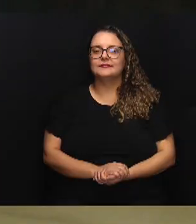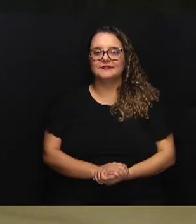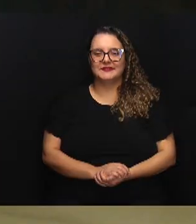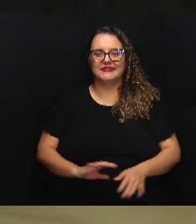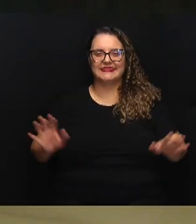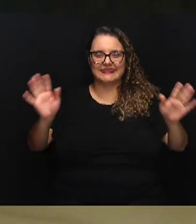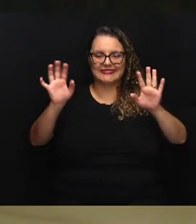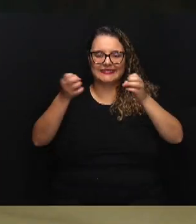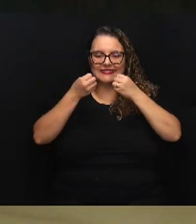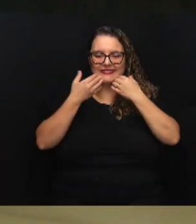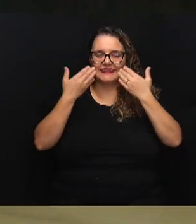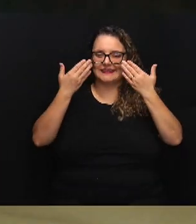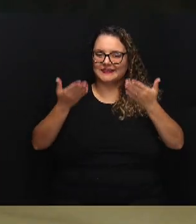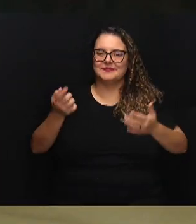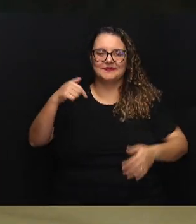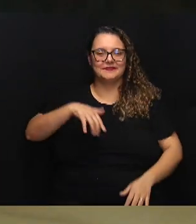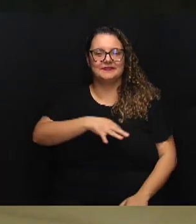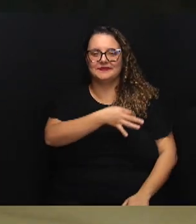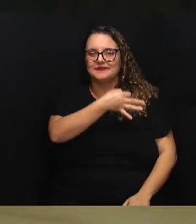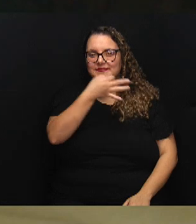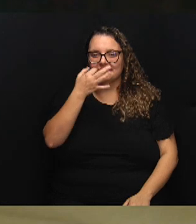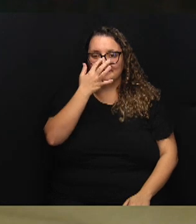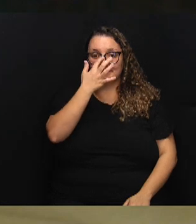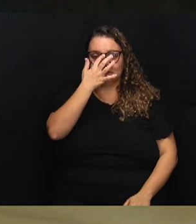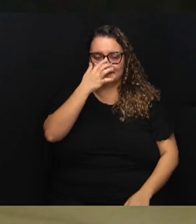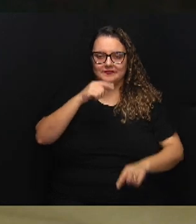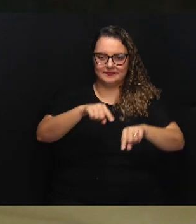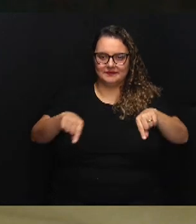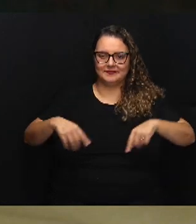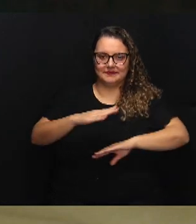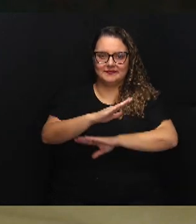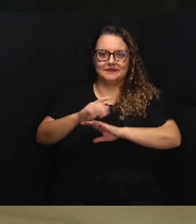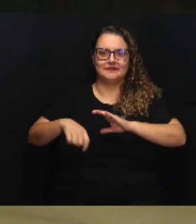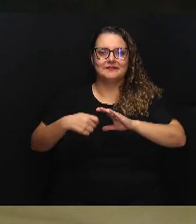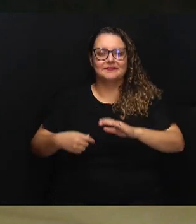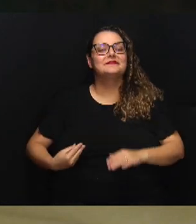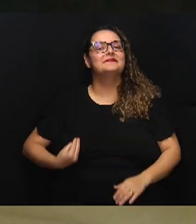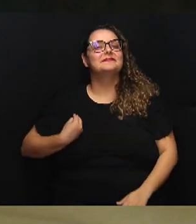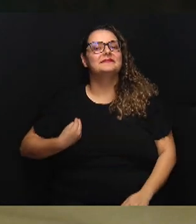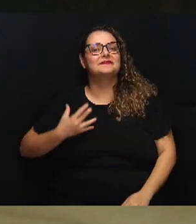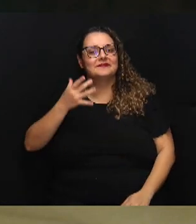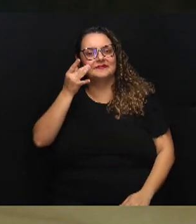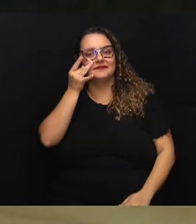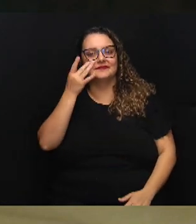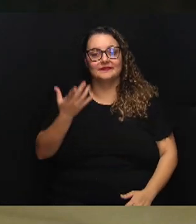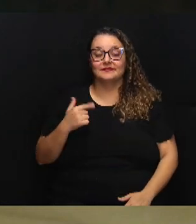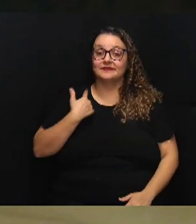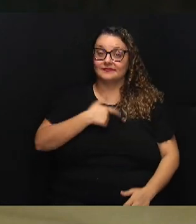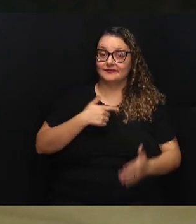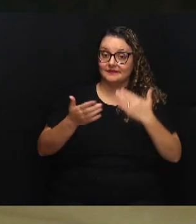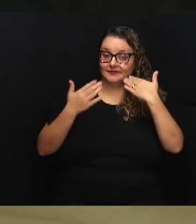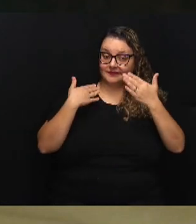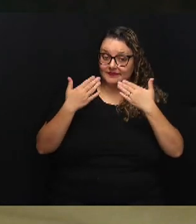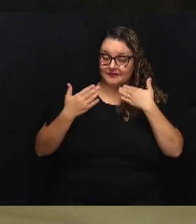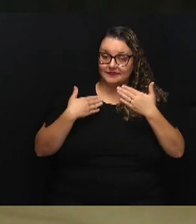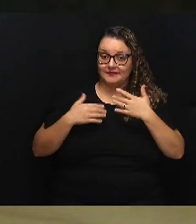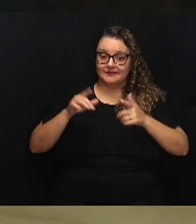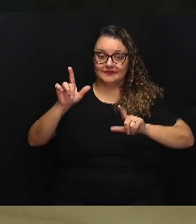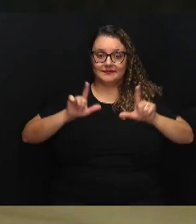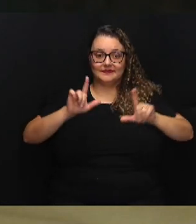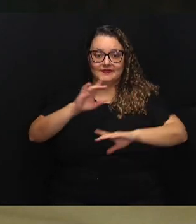Olá, tudo bem por aí? Por aqui tudo ótimo. O Estúdio Câmara já está no ar. Nós estamos falando da TV